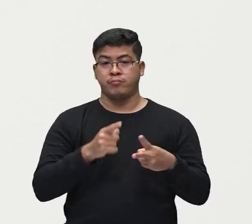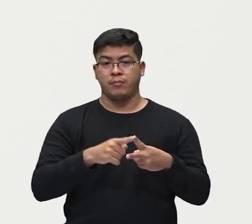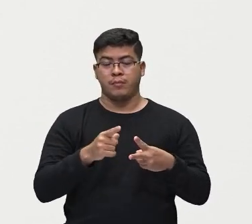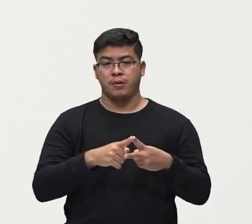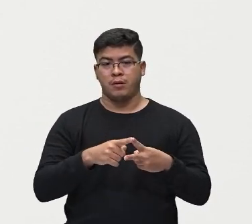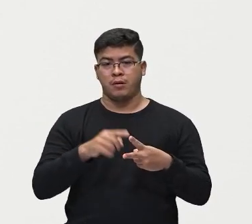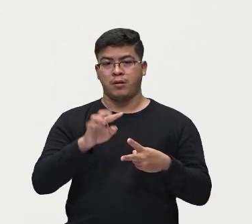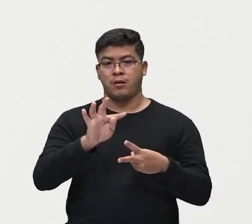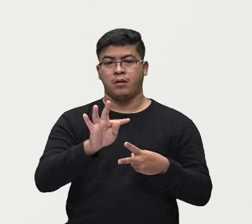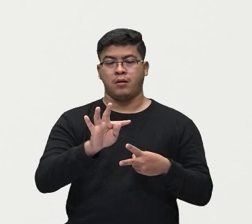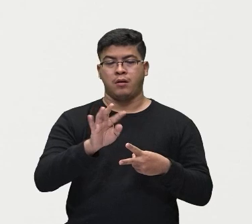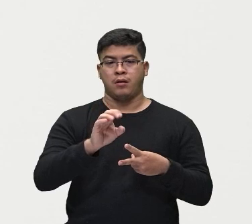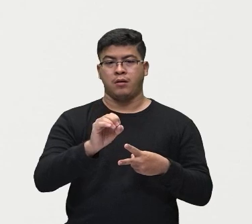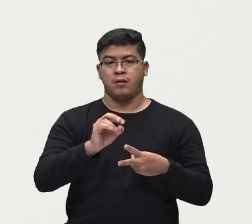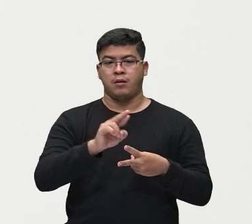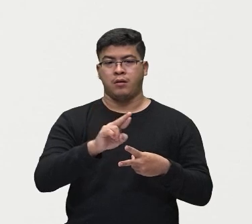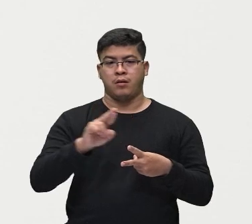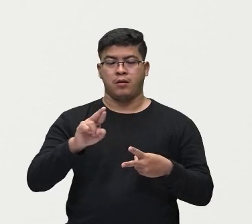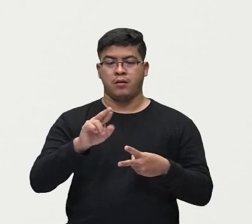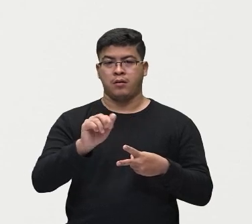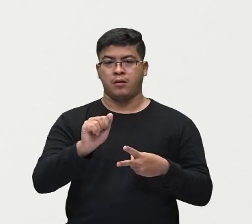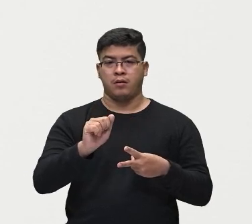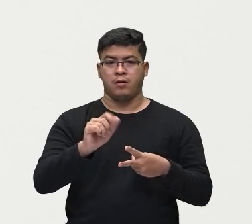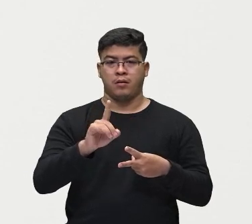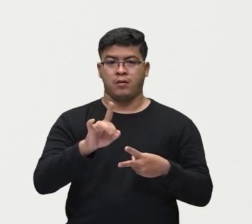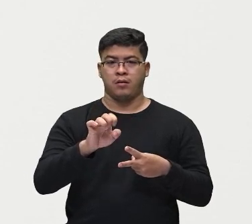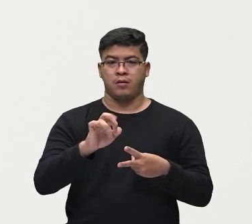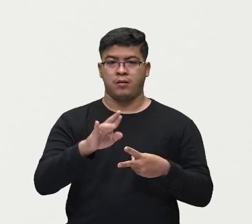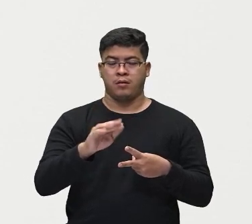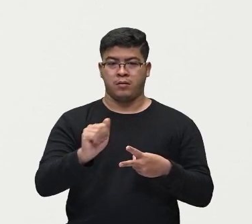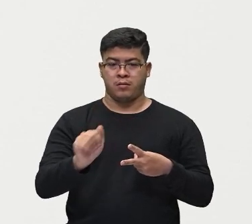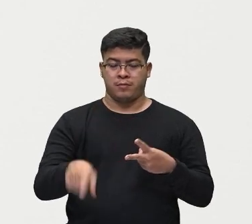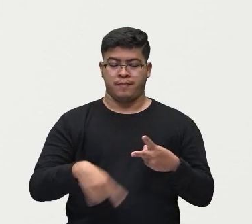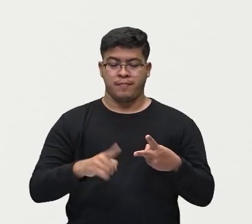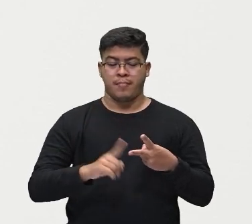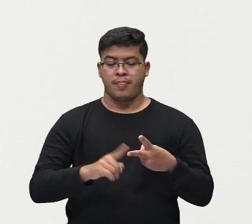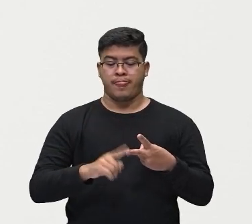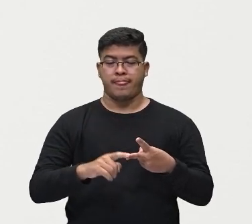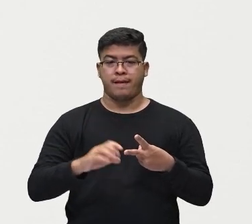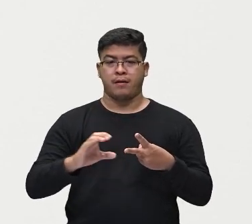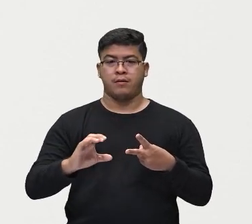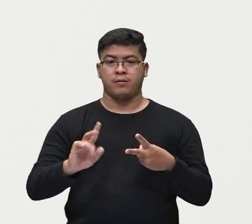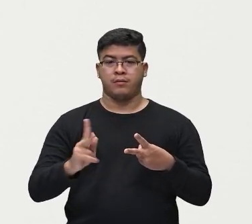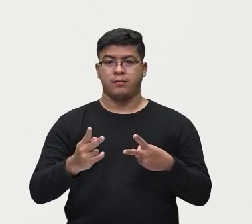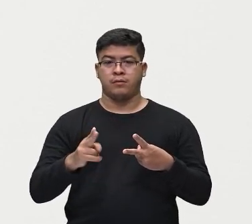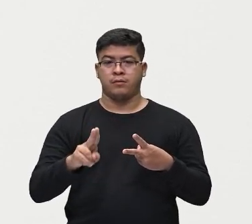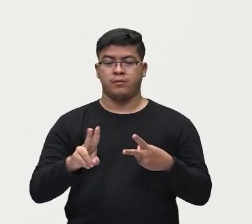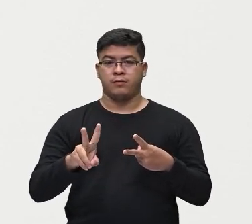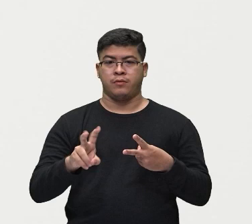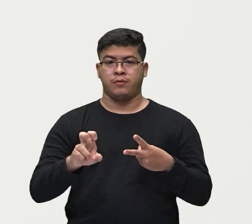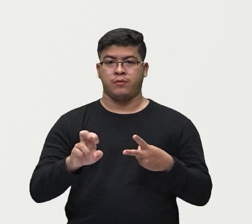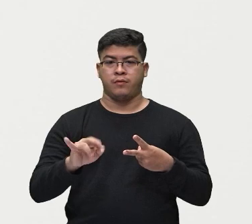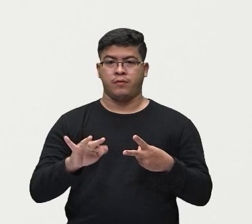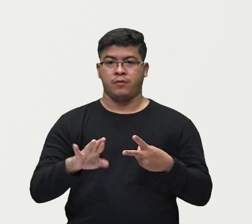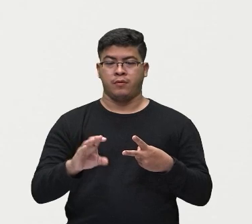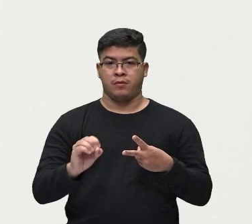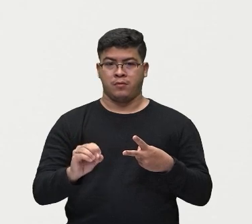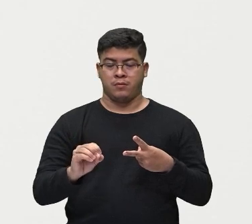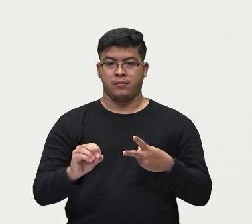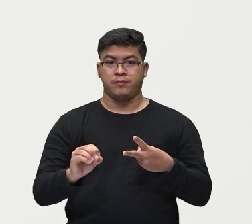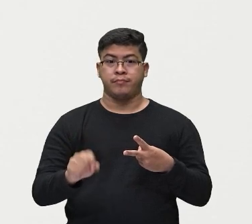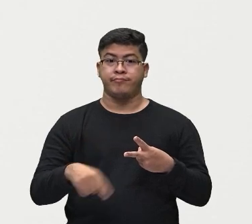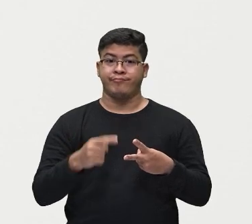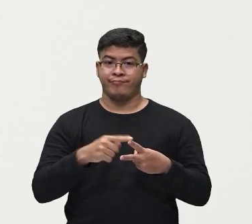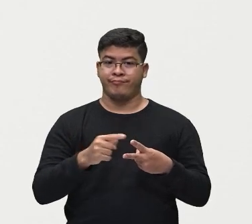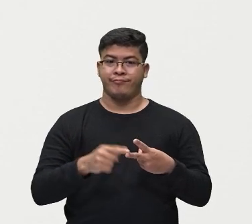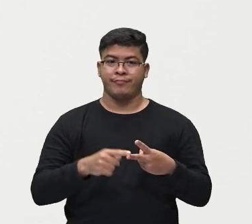fazem essa transformação de energia elétrica para energia térmica. É a